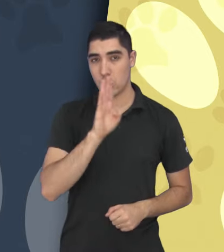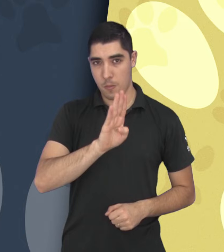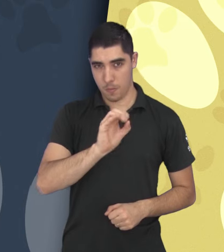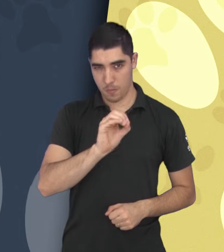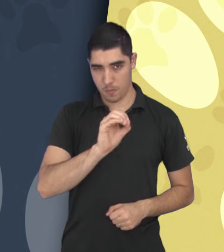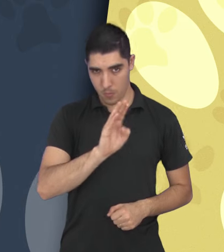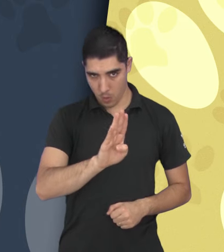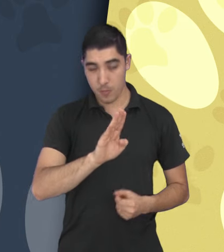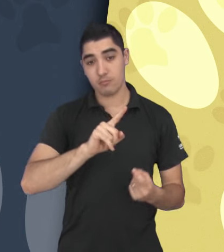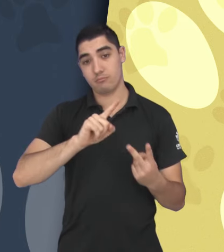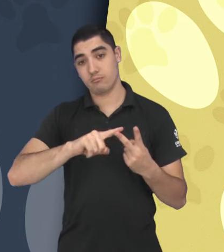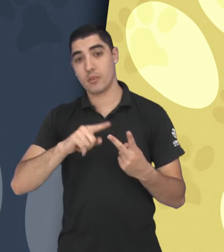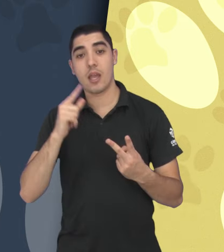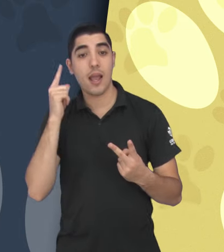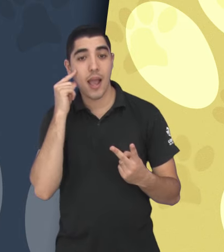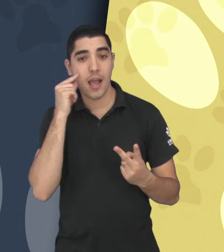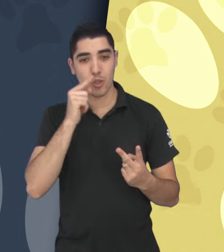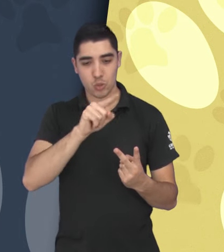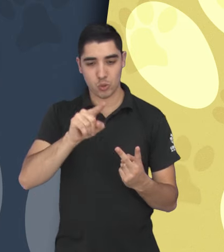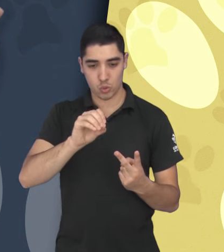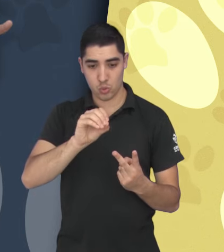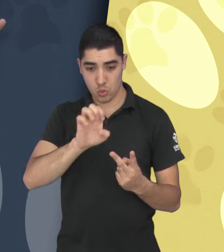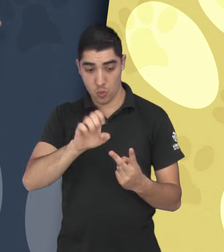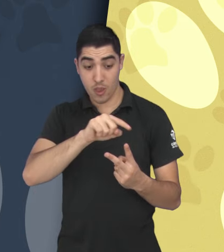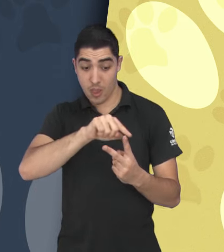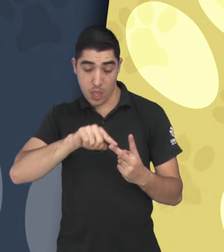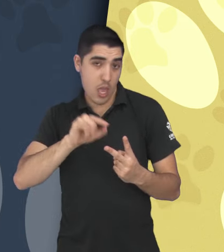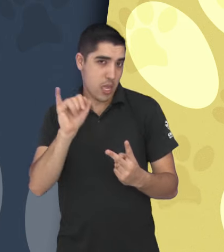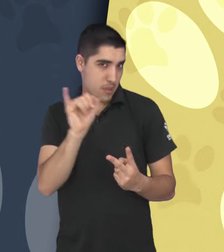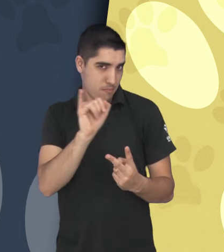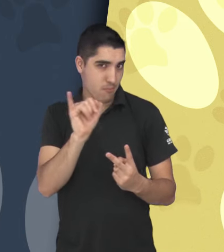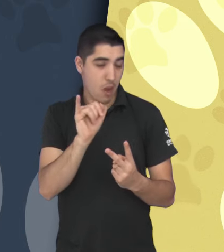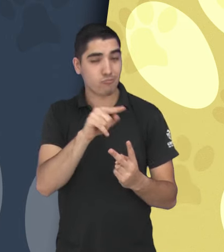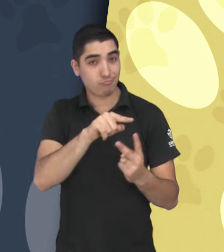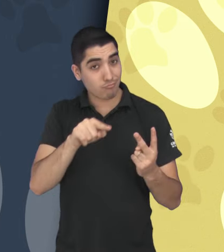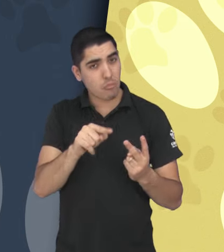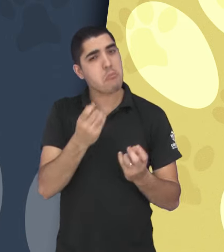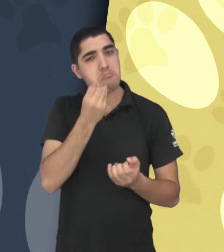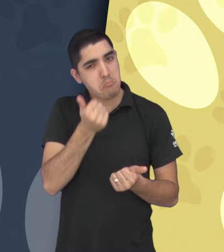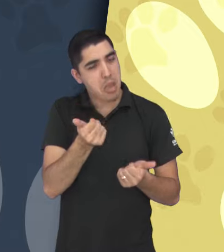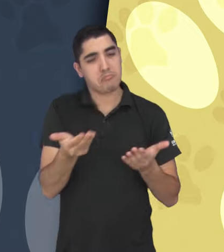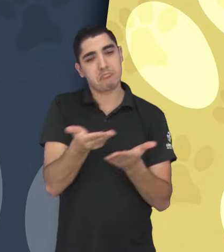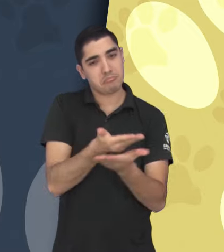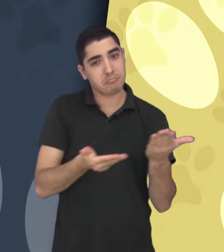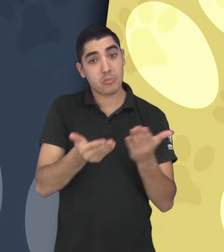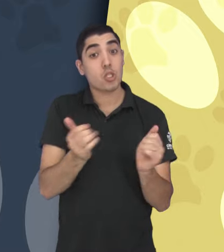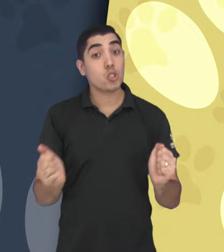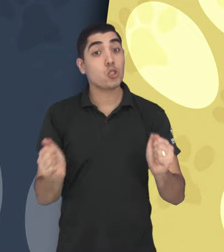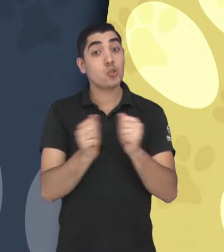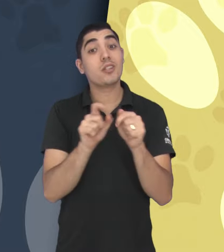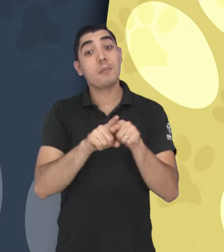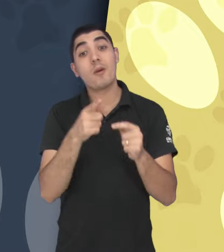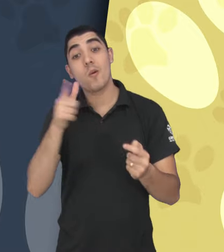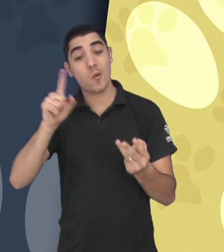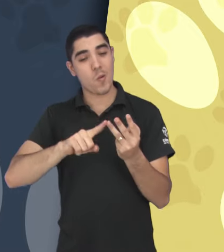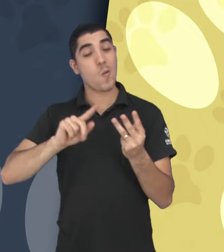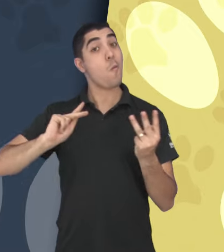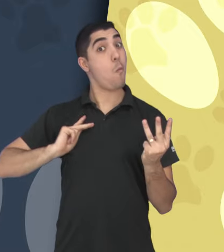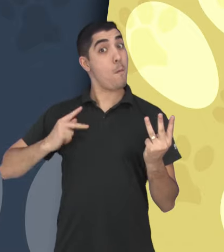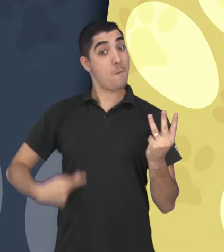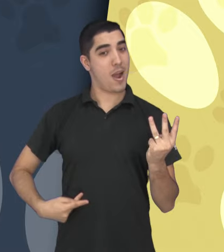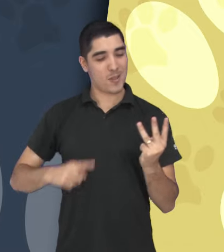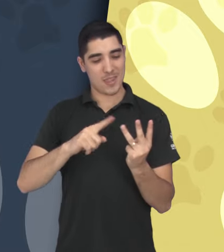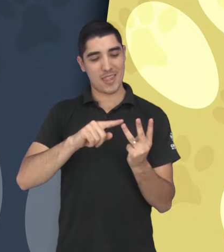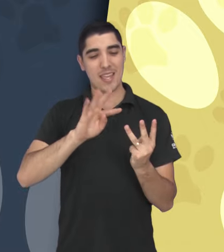gatinha Zoe são irmãozinhos que se dão muito bem entre si, viu? E também se dão bem com um irmãozinho humano.